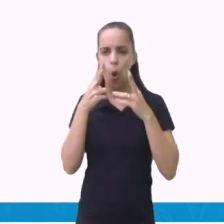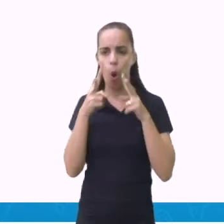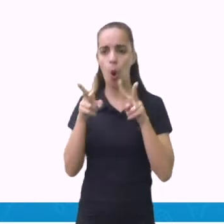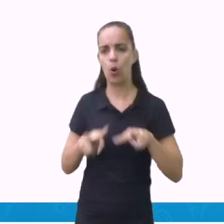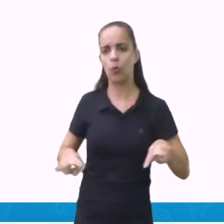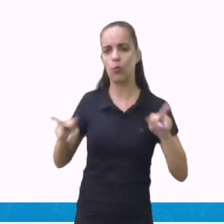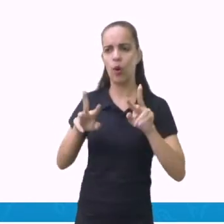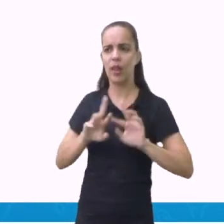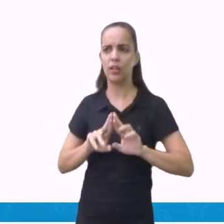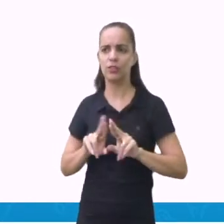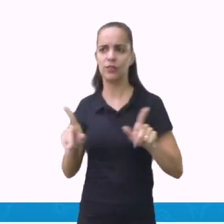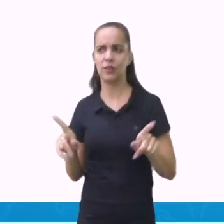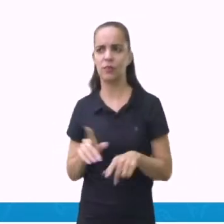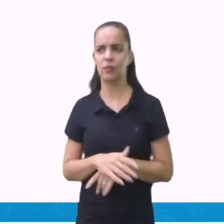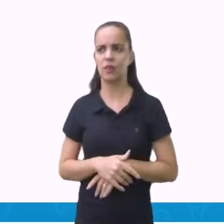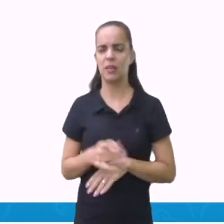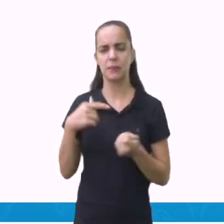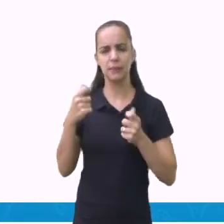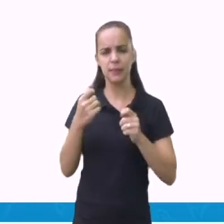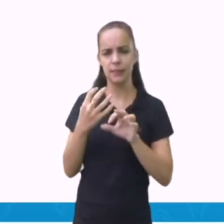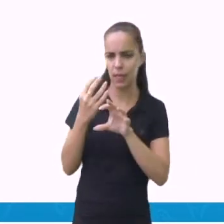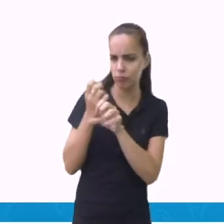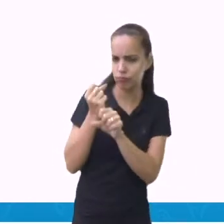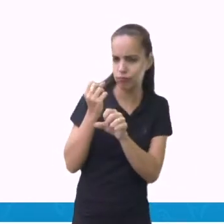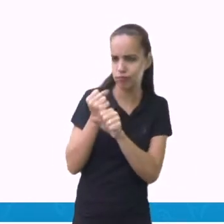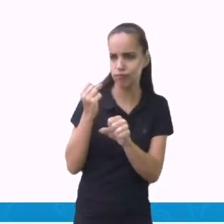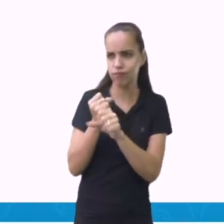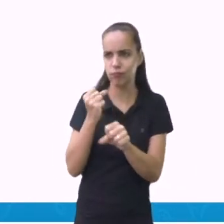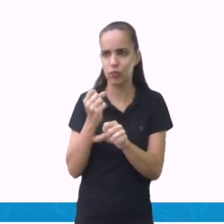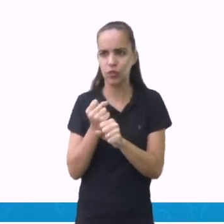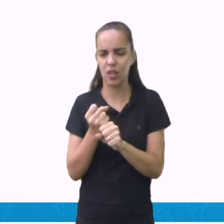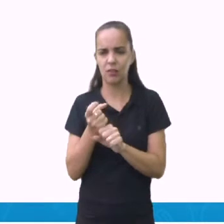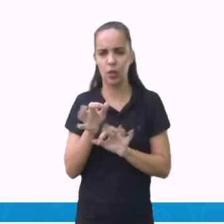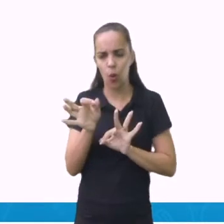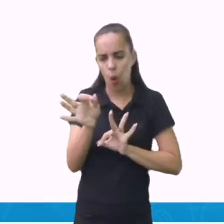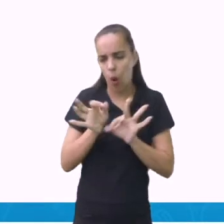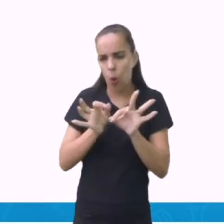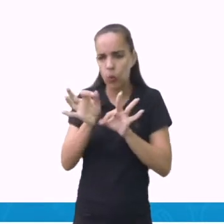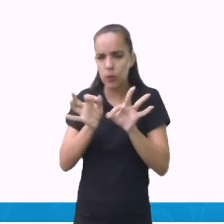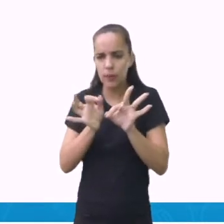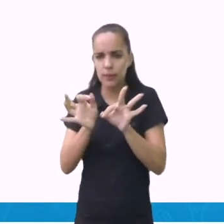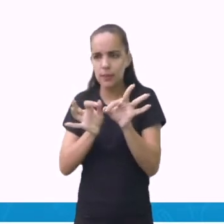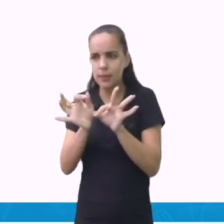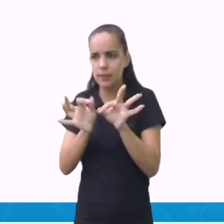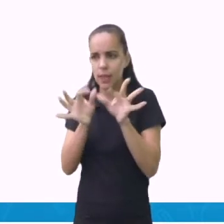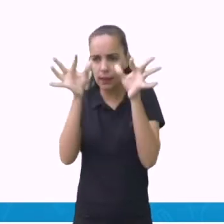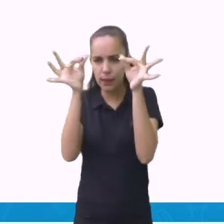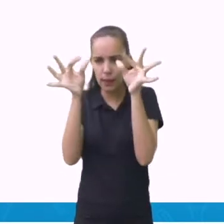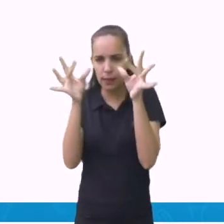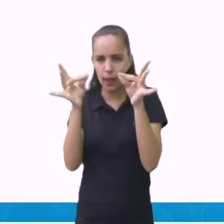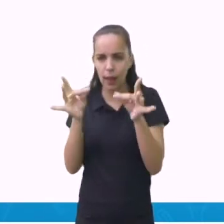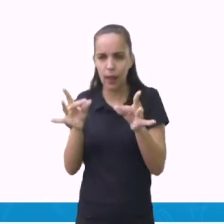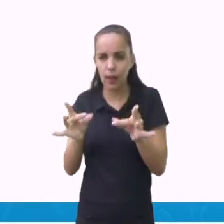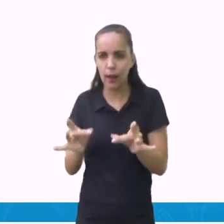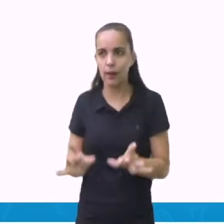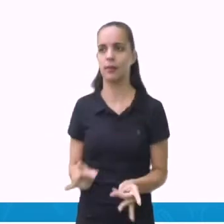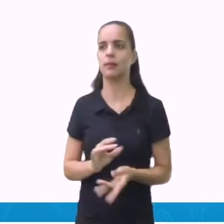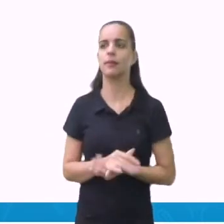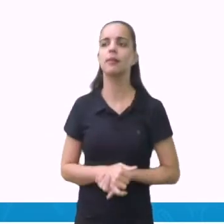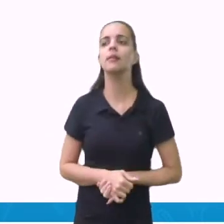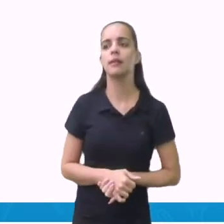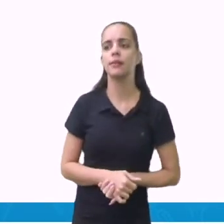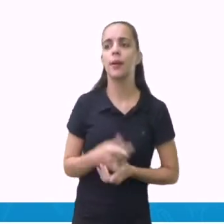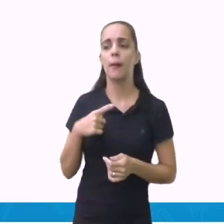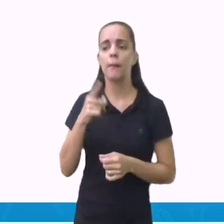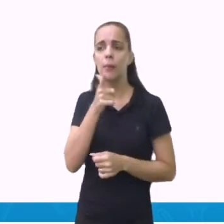diferente, né? Eles precisam de calcular tudo, eles precisam de planejar, eles precisam de arquitetar tudo isso para colocar